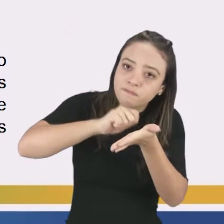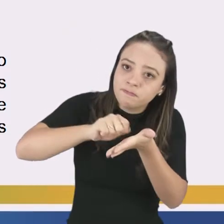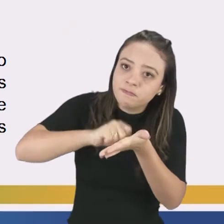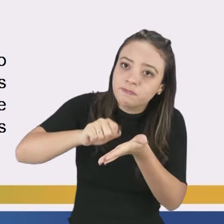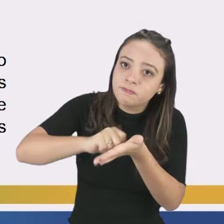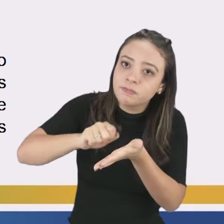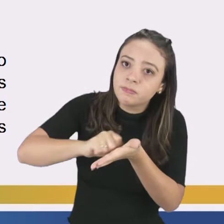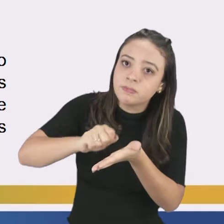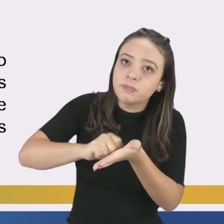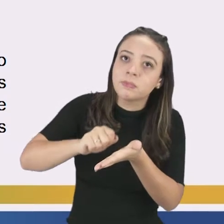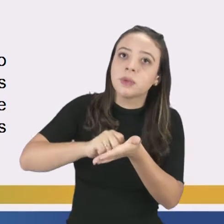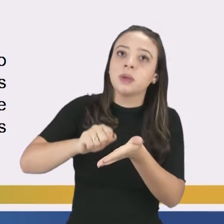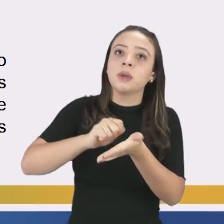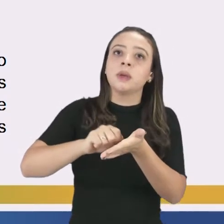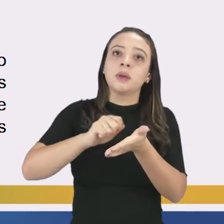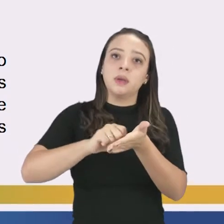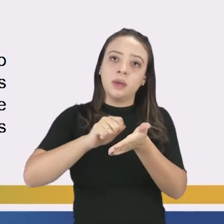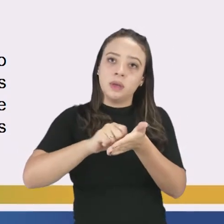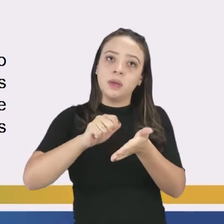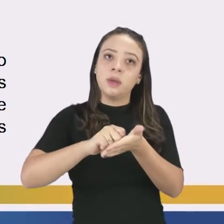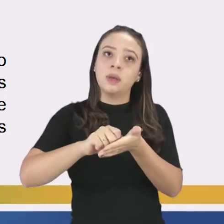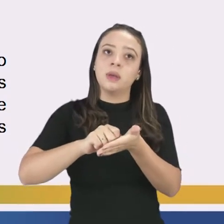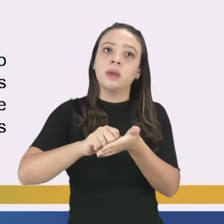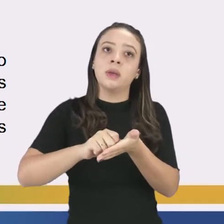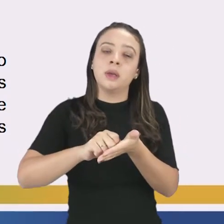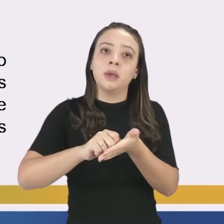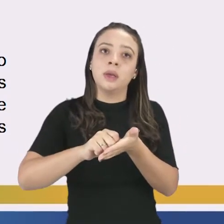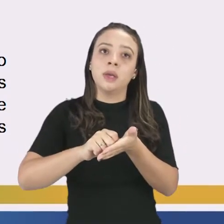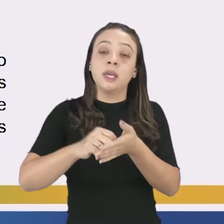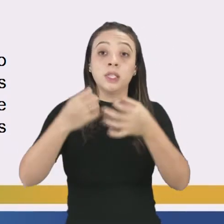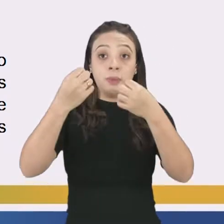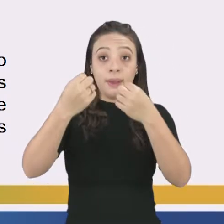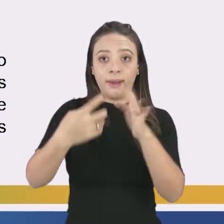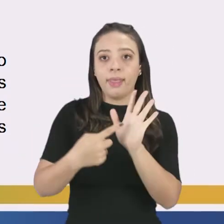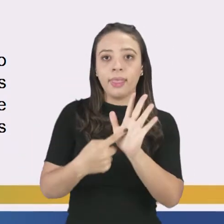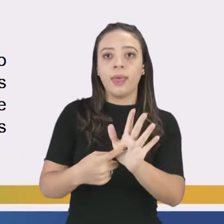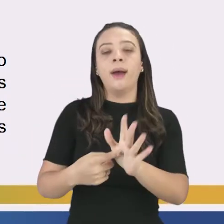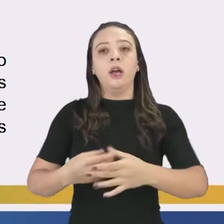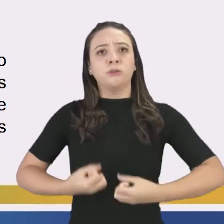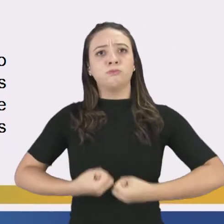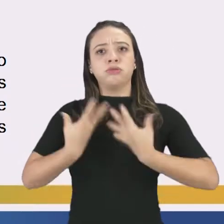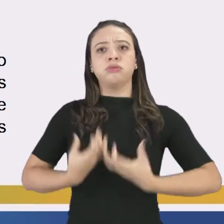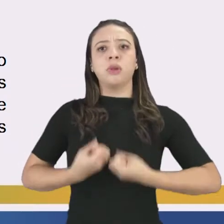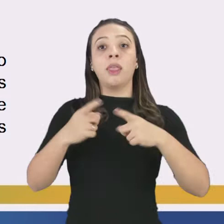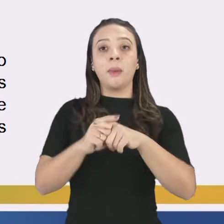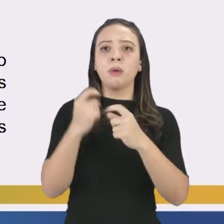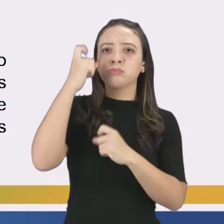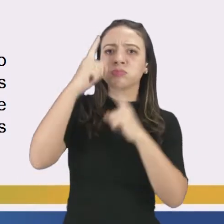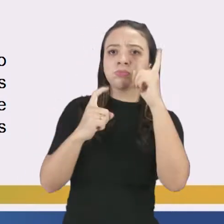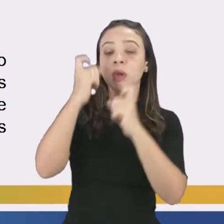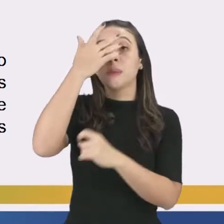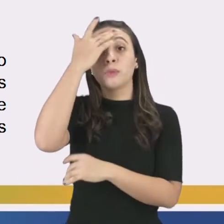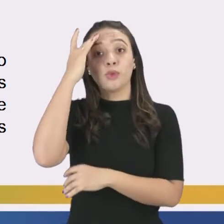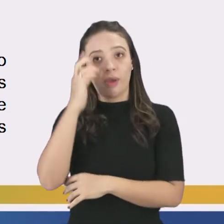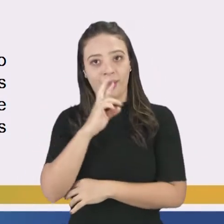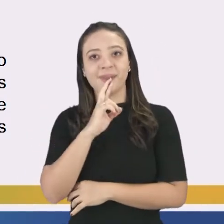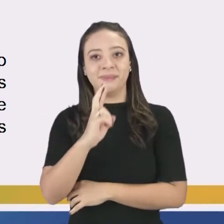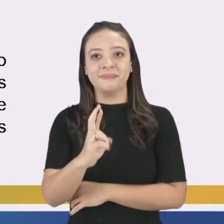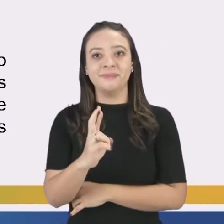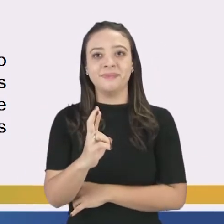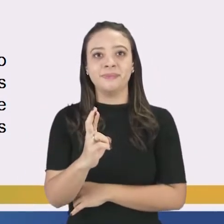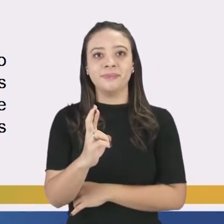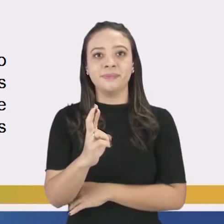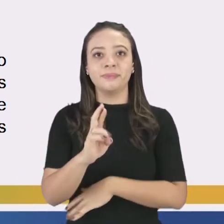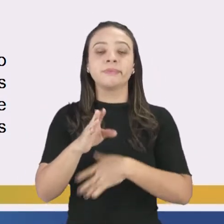transcritas, ou seja, passadas na ponta da caneta, de forma a apresentar as emoções e as expressões de quem responde.